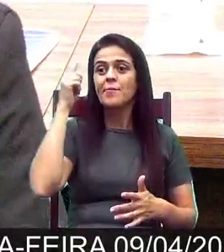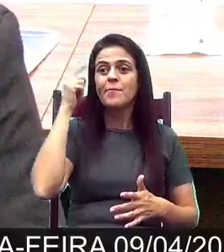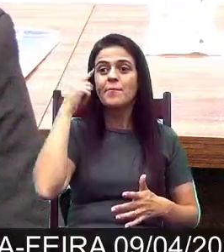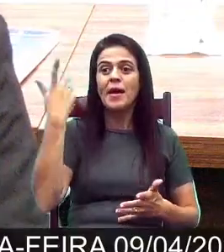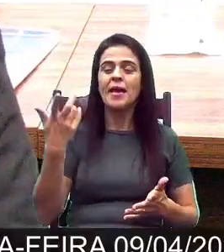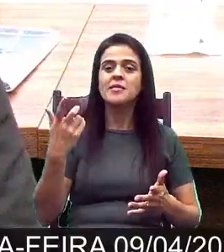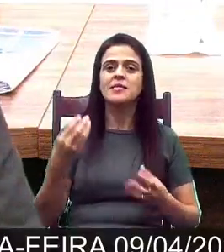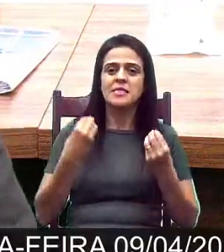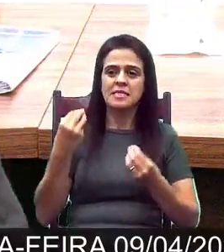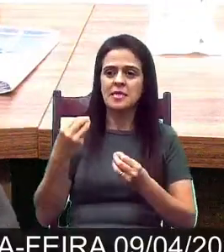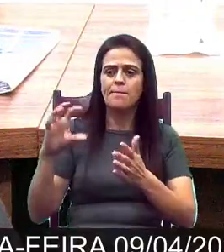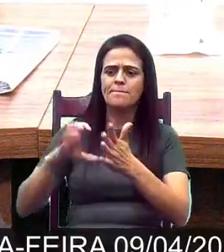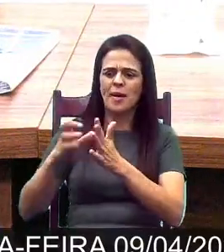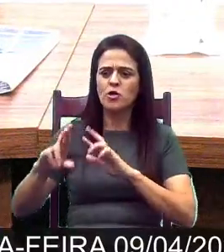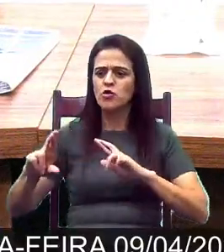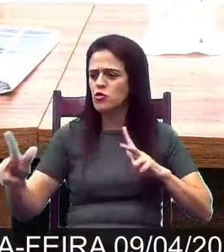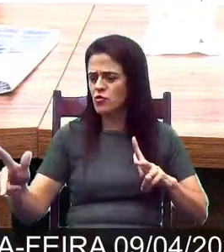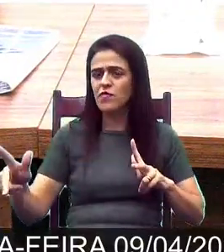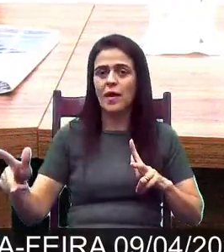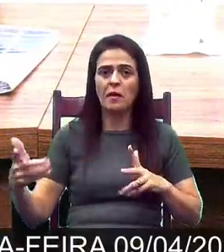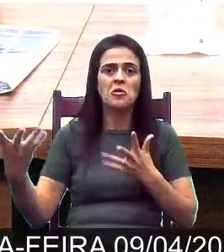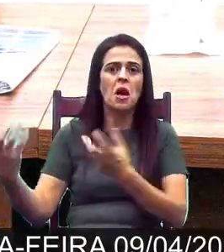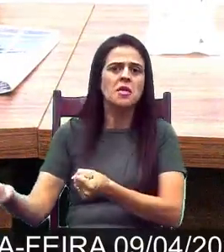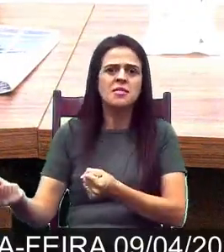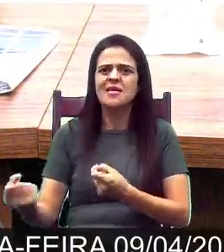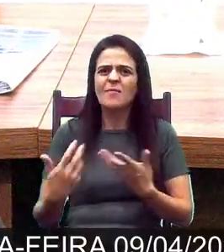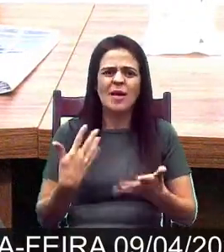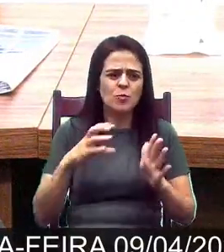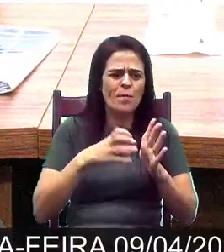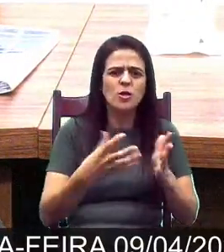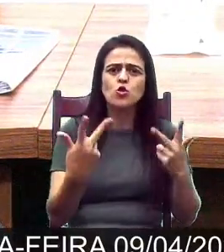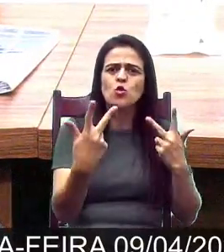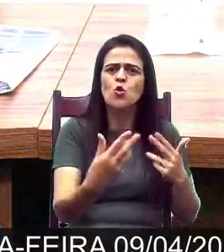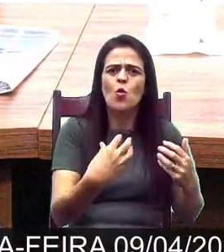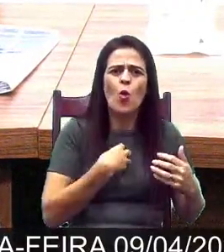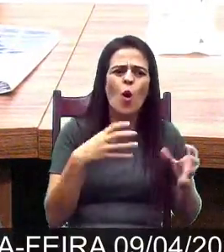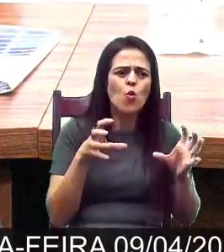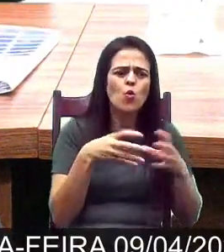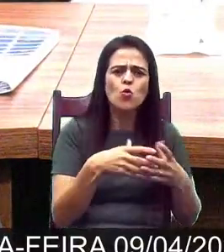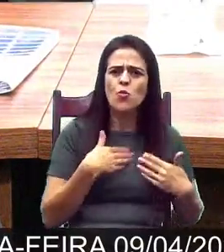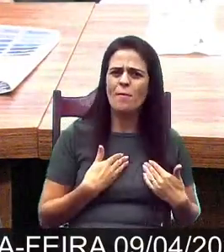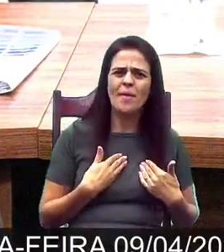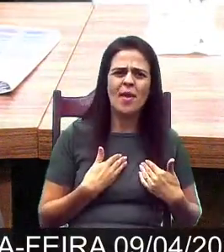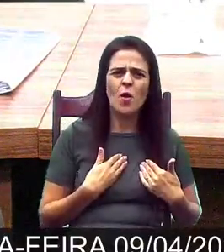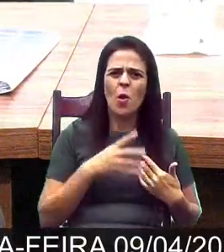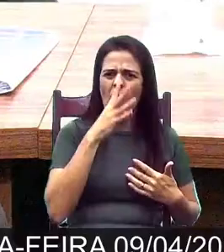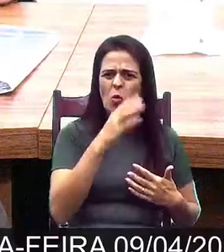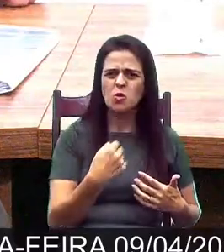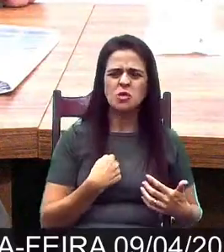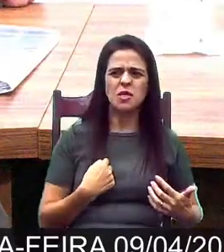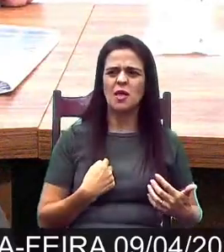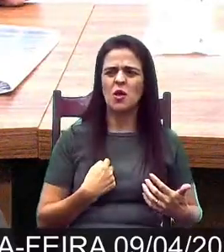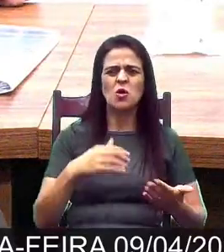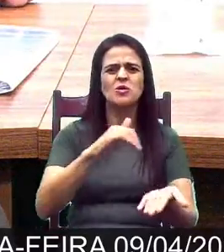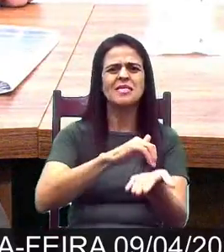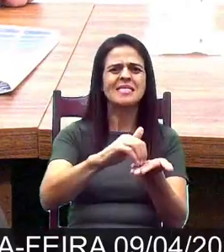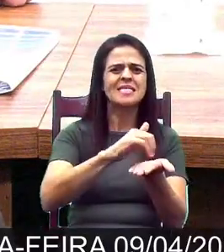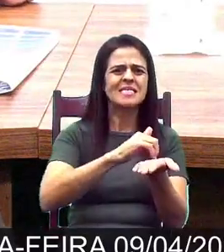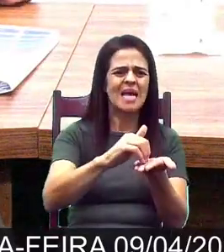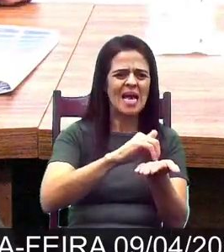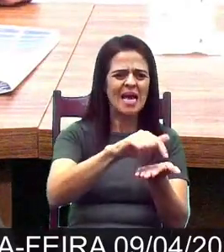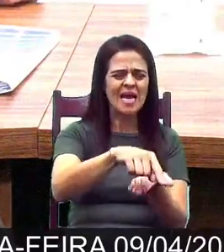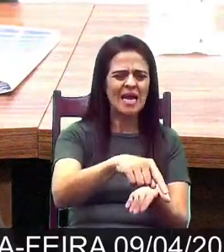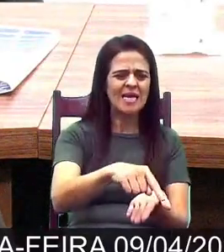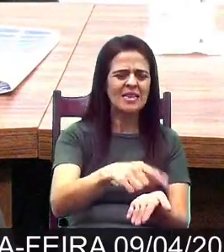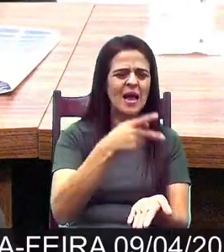colega do grupo. É inaceitável um negócio desse. Como que né, o secretário já não te atende e ainda vai